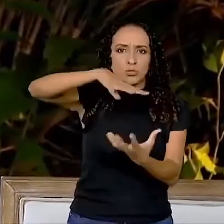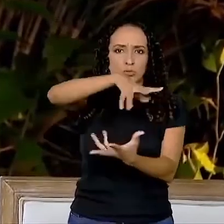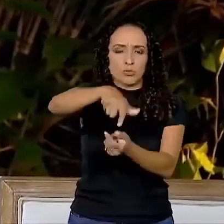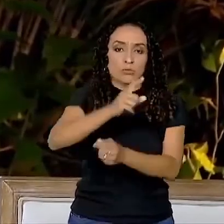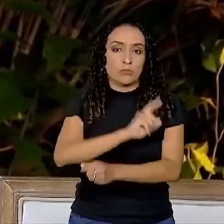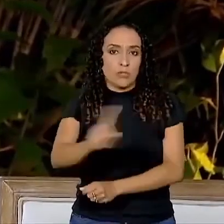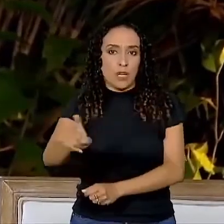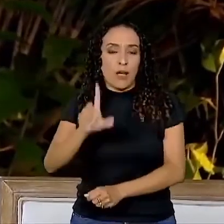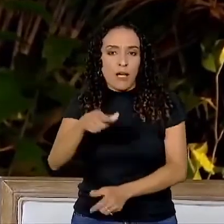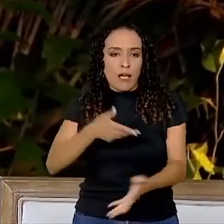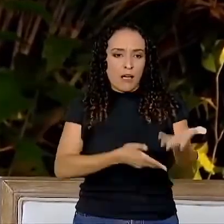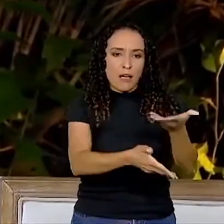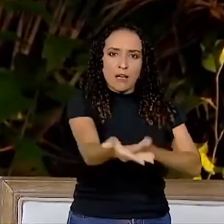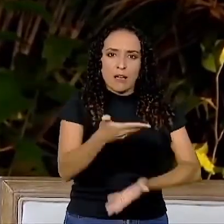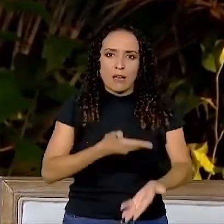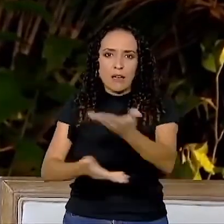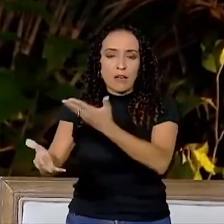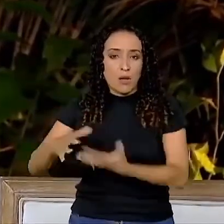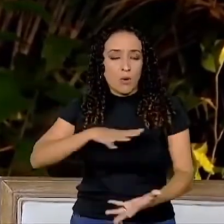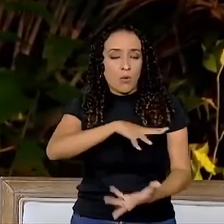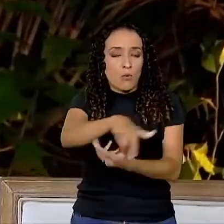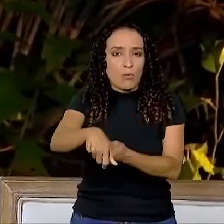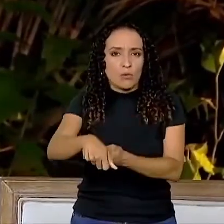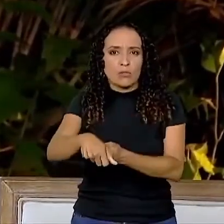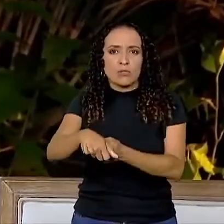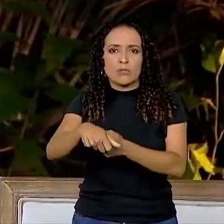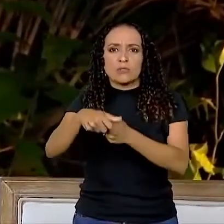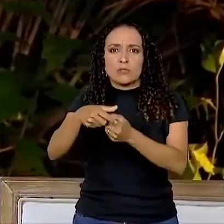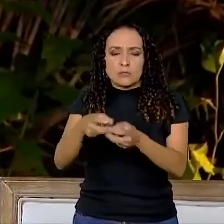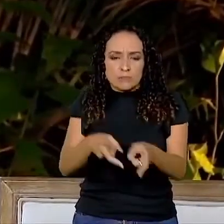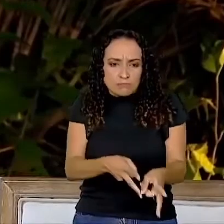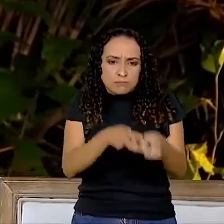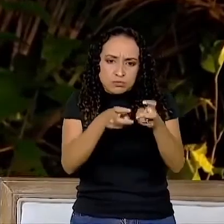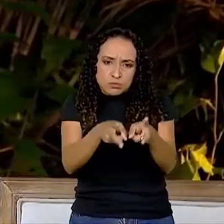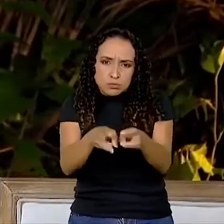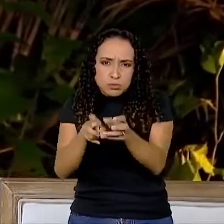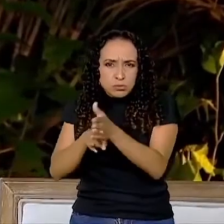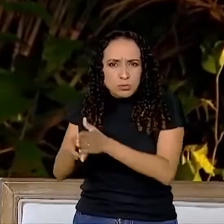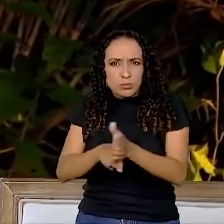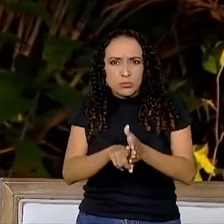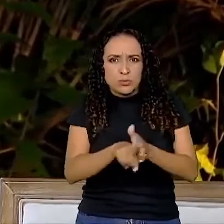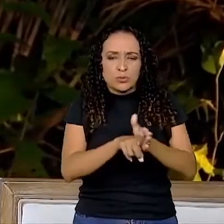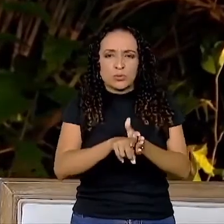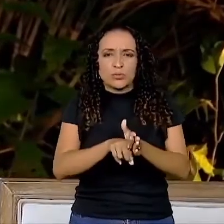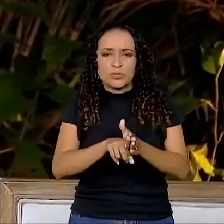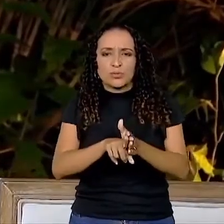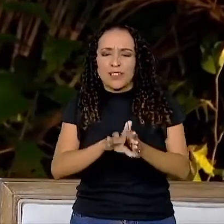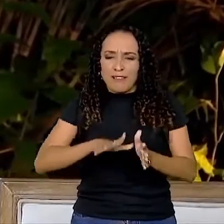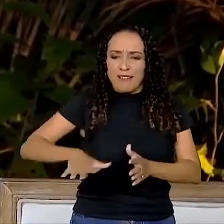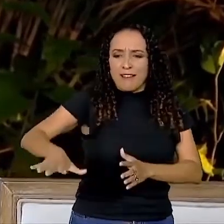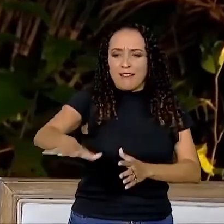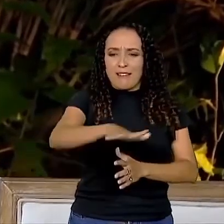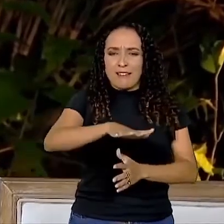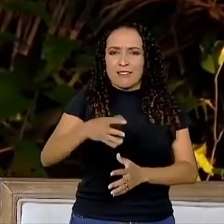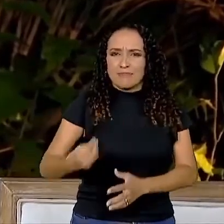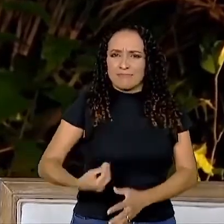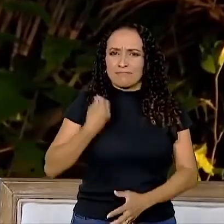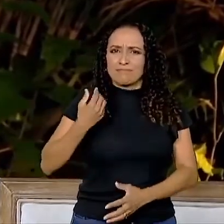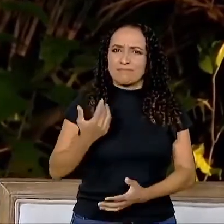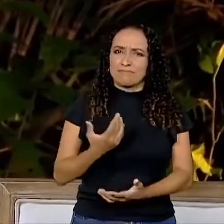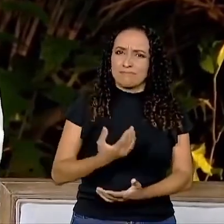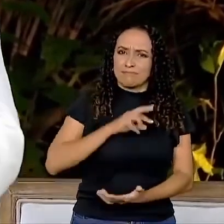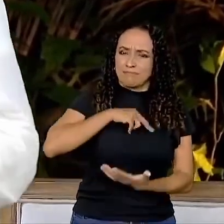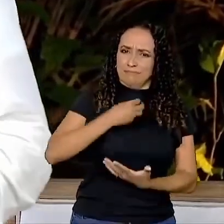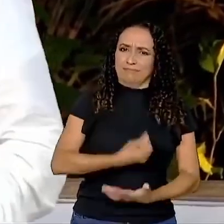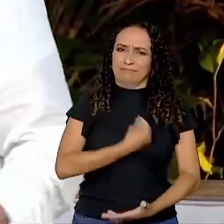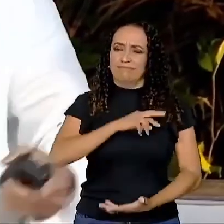é compartilhar com o mundo a exploração e a pesquisa da nossa riqueza de biodiversidade, das